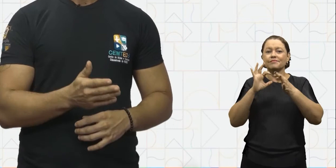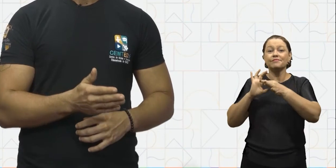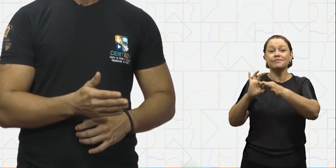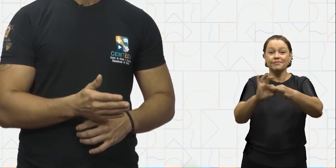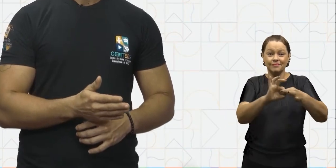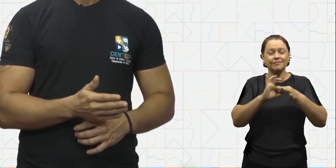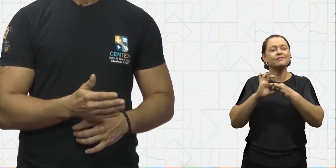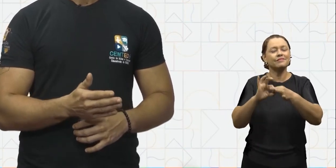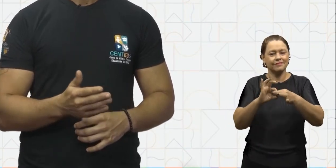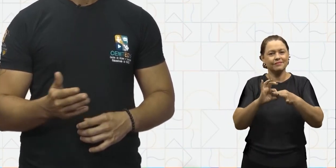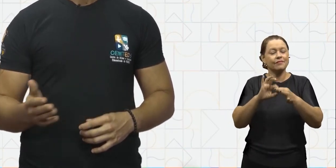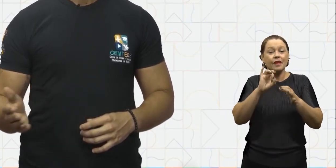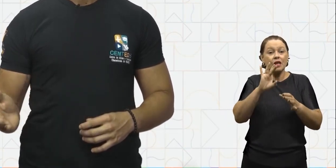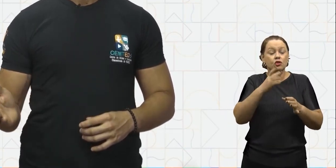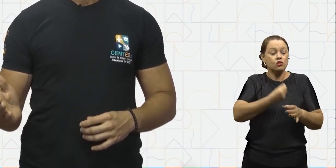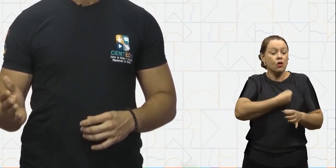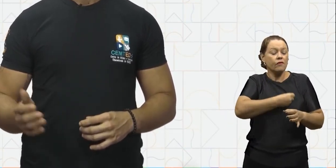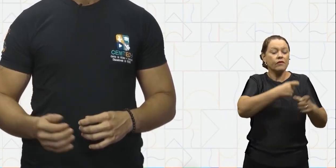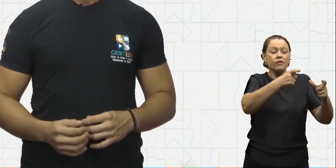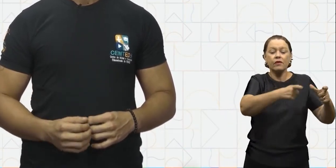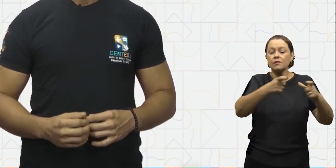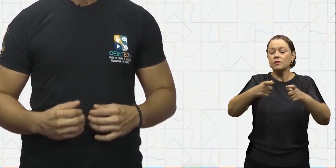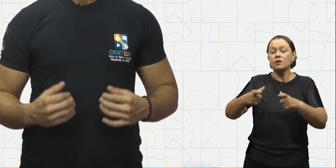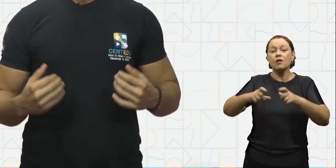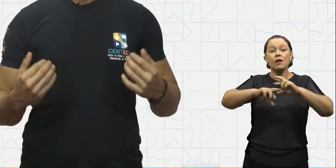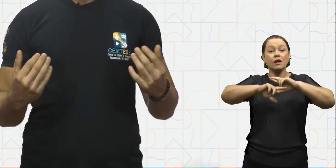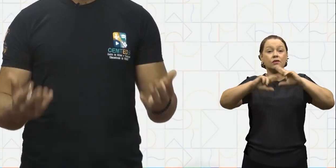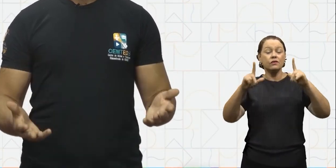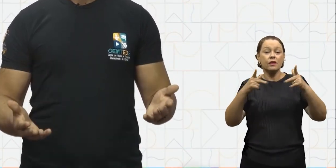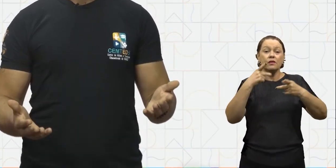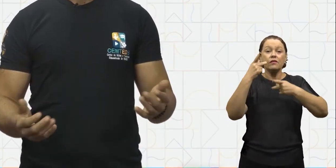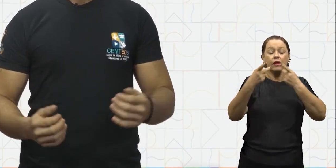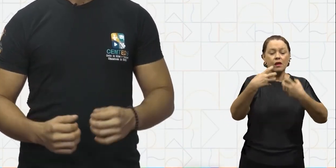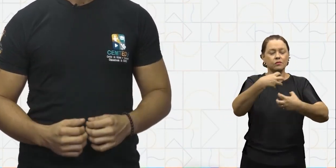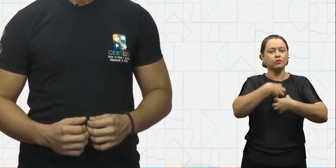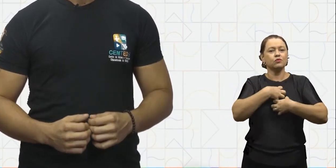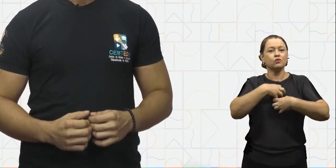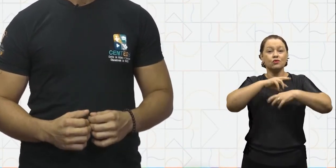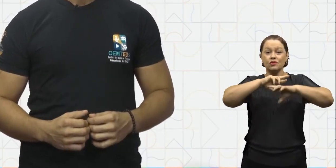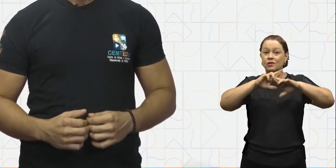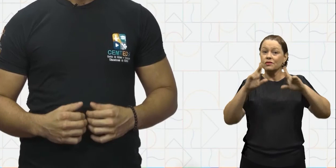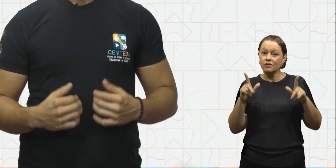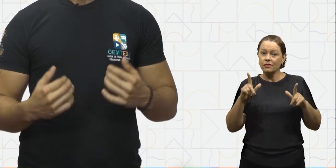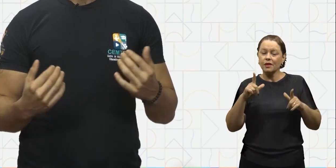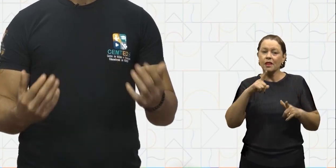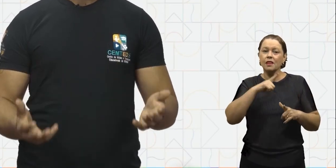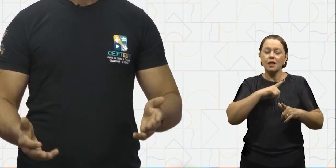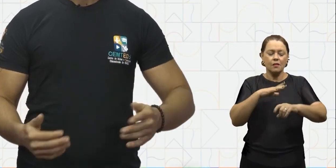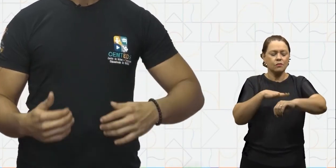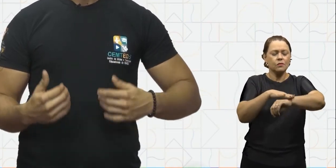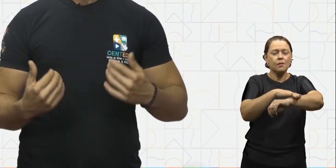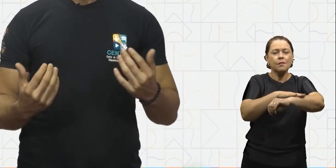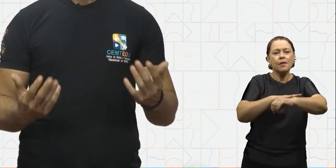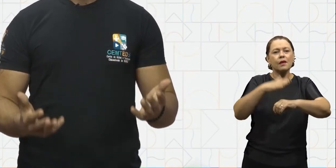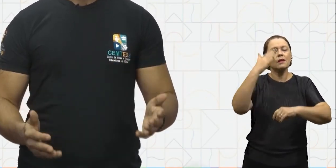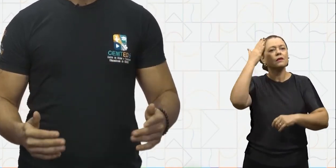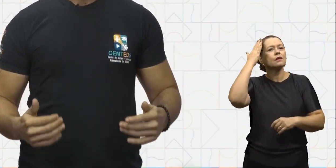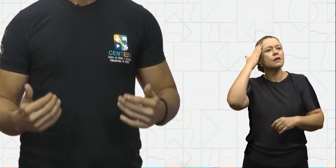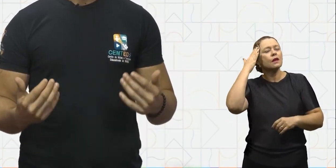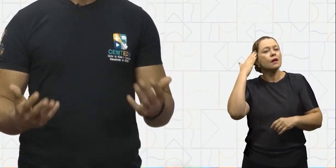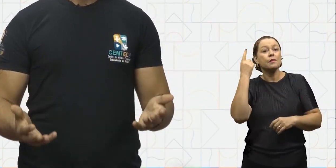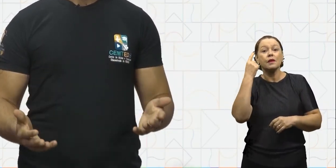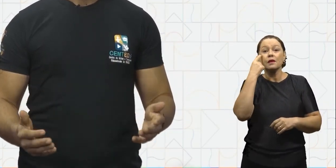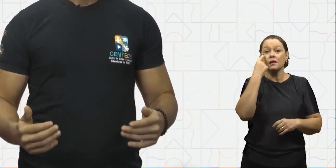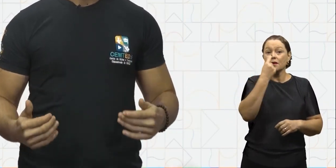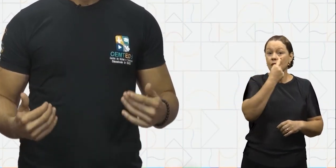no final das contas, só moramos em locais diferentes, falamos de formas diferentes, temos peles,